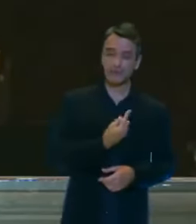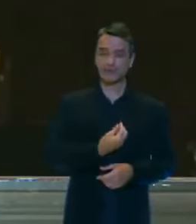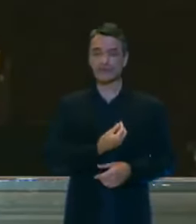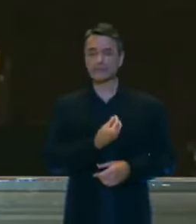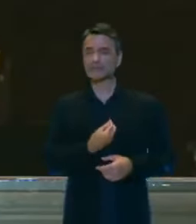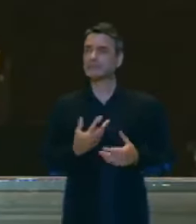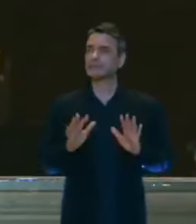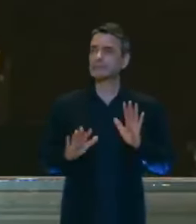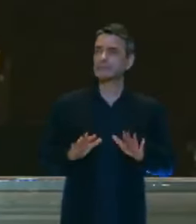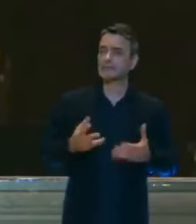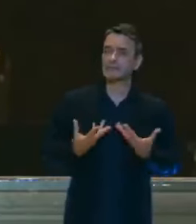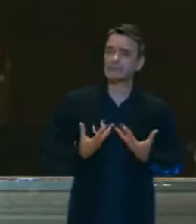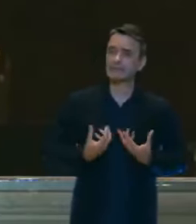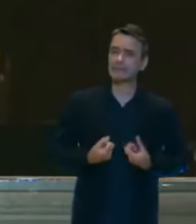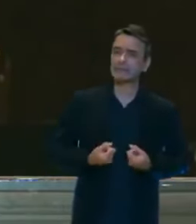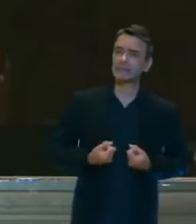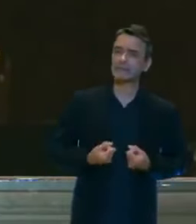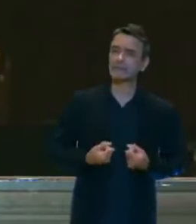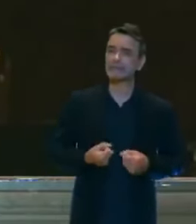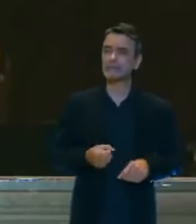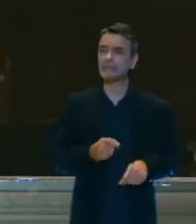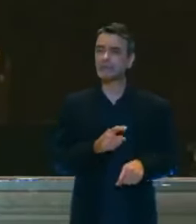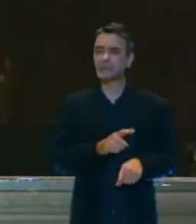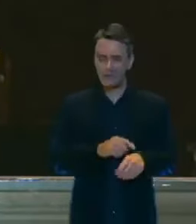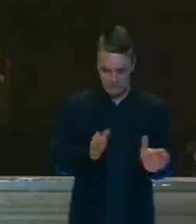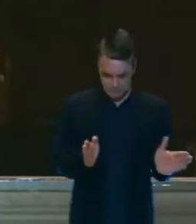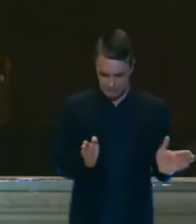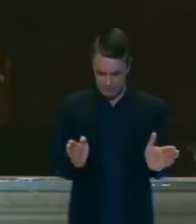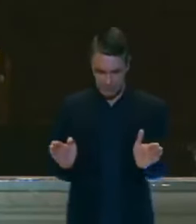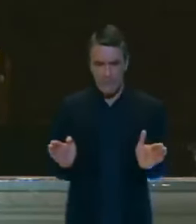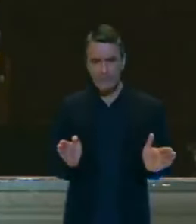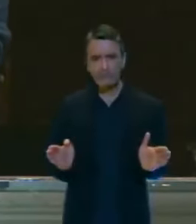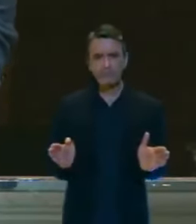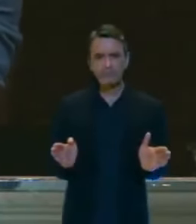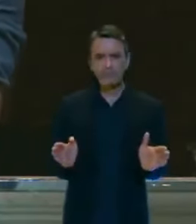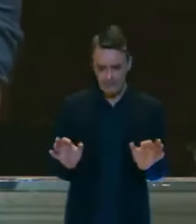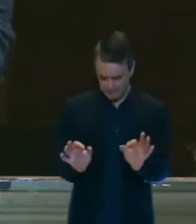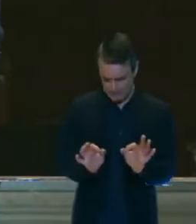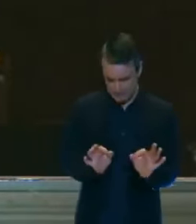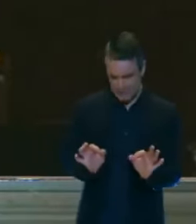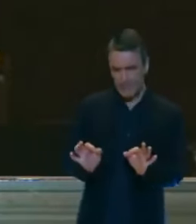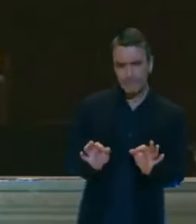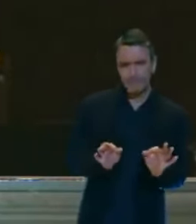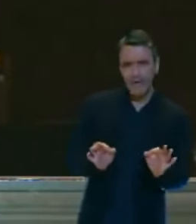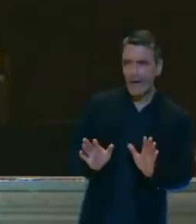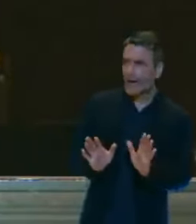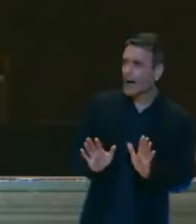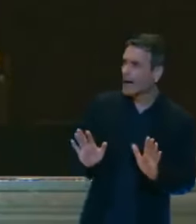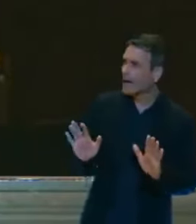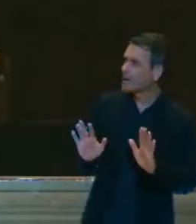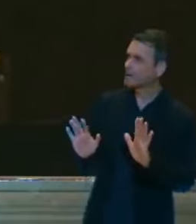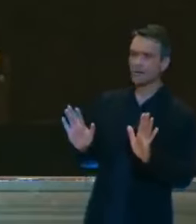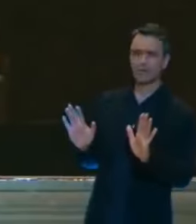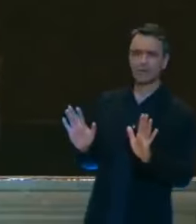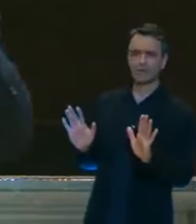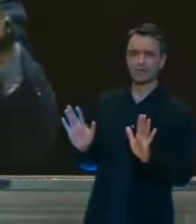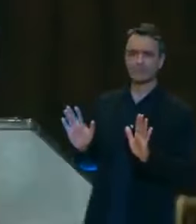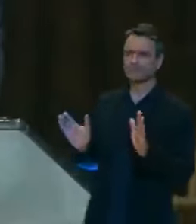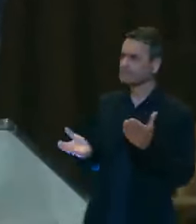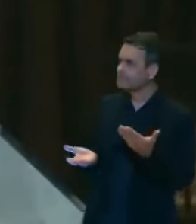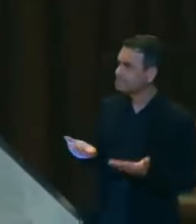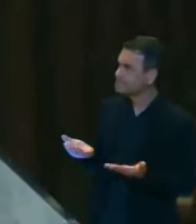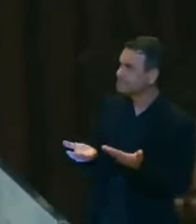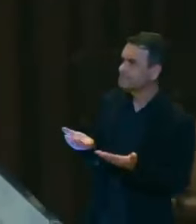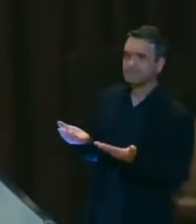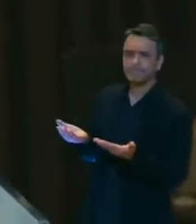é esse tempo de preparo, a consagração. E eu creio que muitos aqui serão convidados para